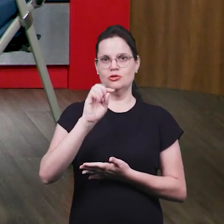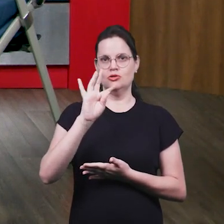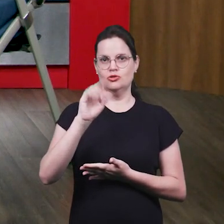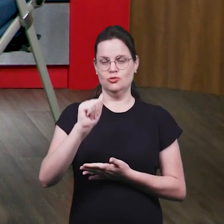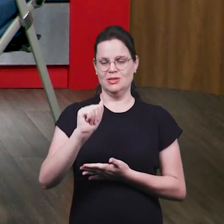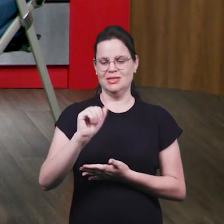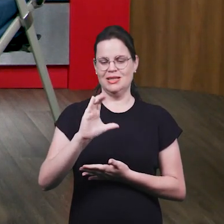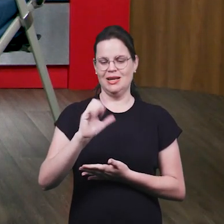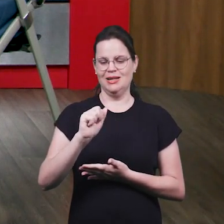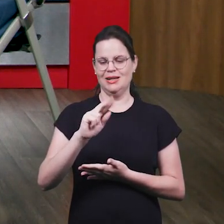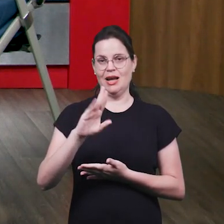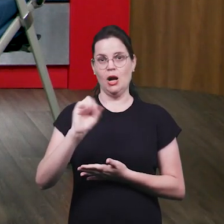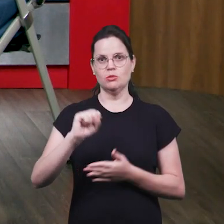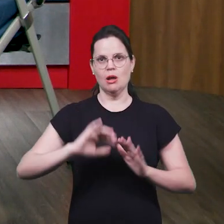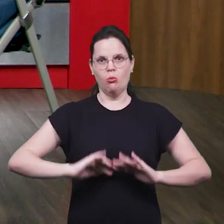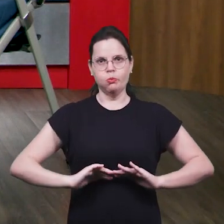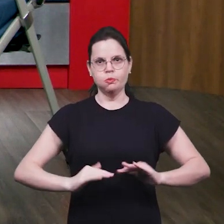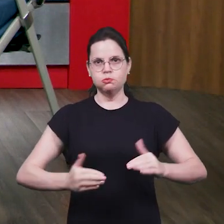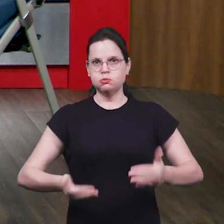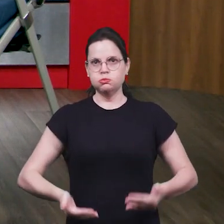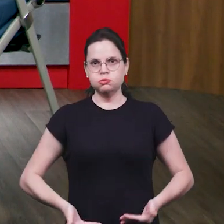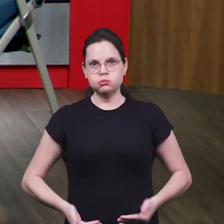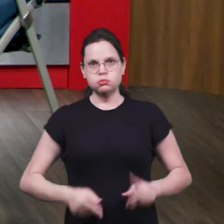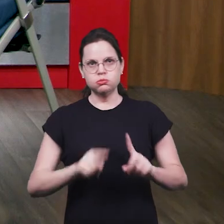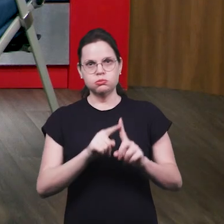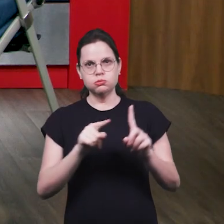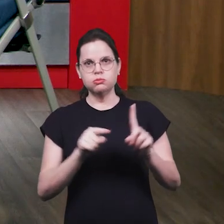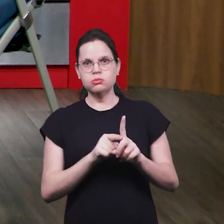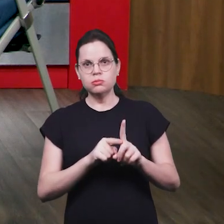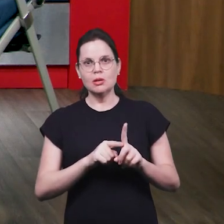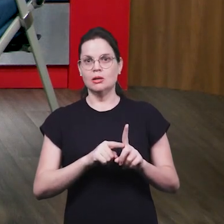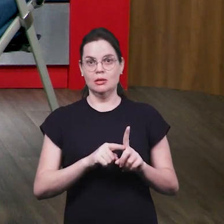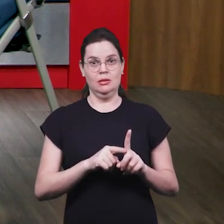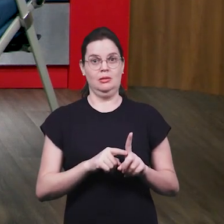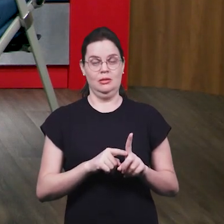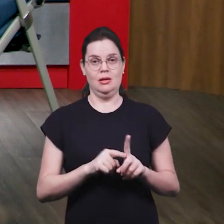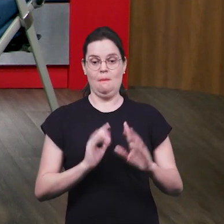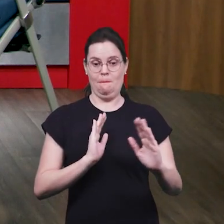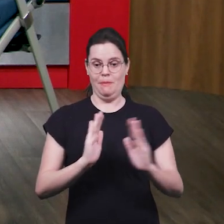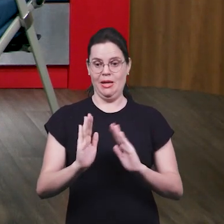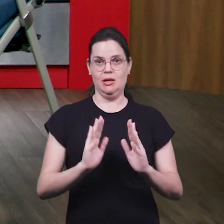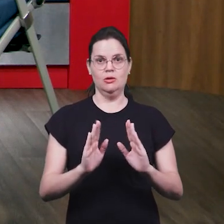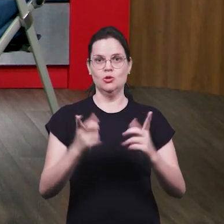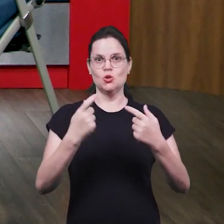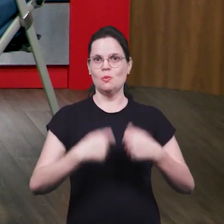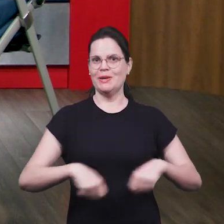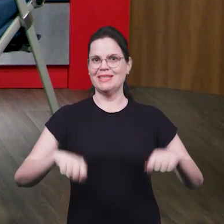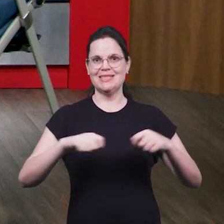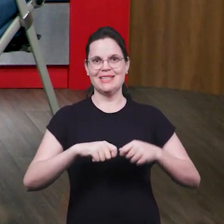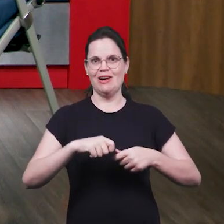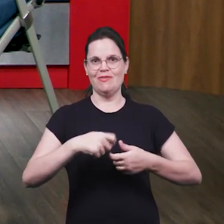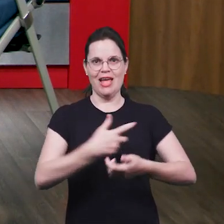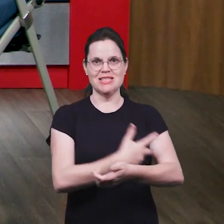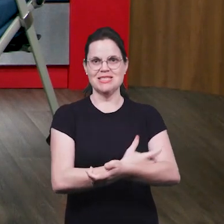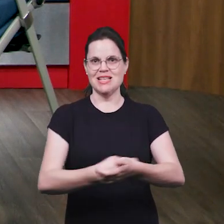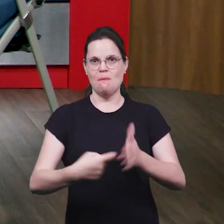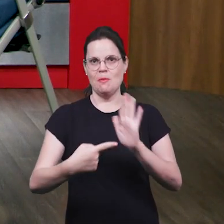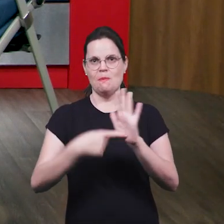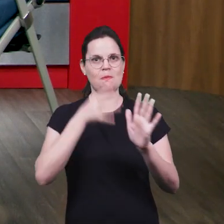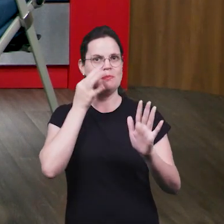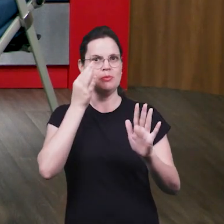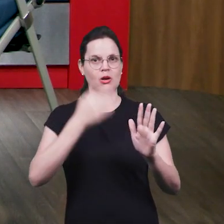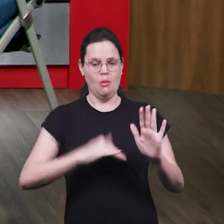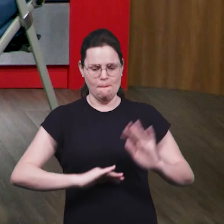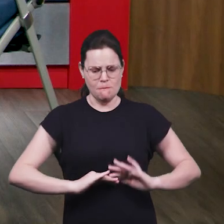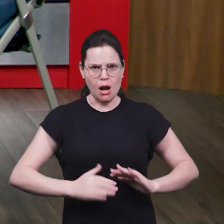dela? Com barrigão, tudo bem evidente para a empresa não ter dúvida. Que isso? Ou seja, nem precisava de exame. A empresa soube e mesmo assim a